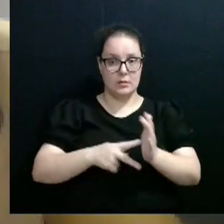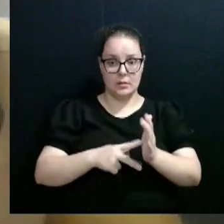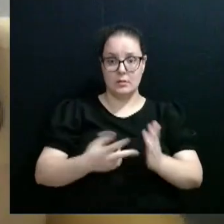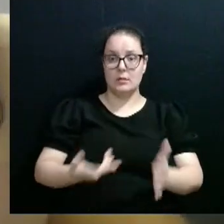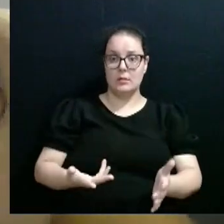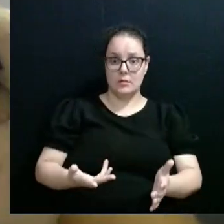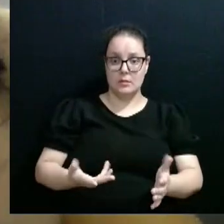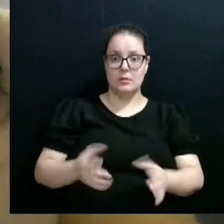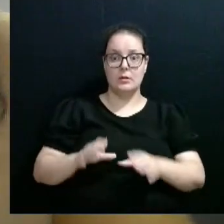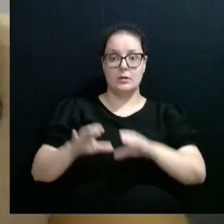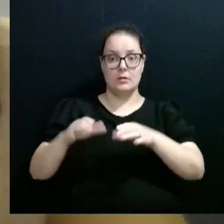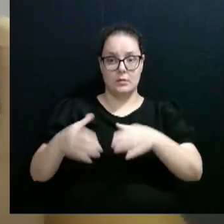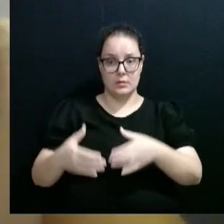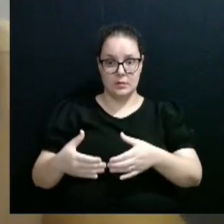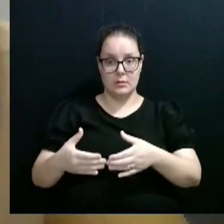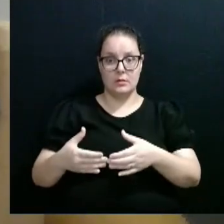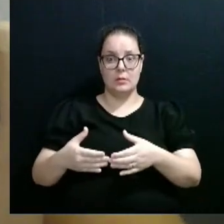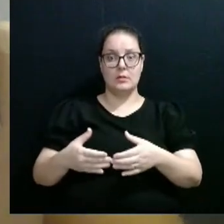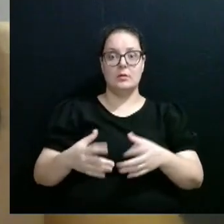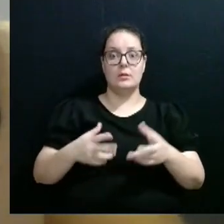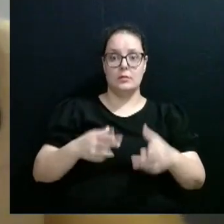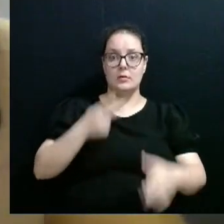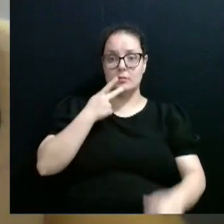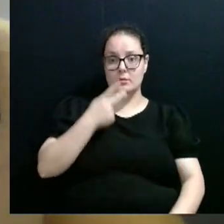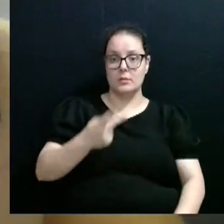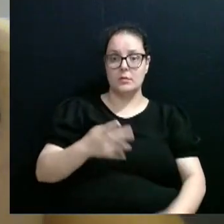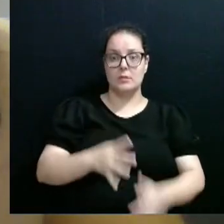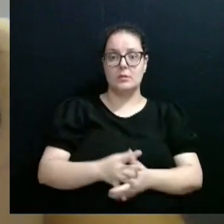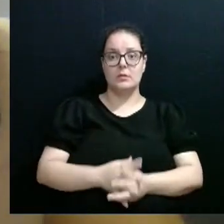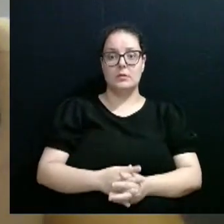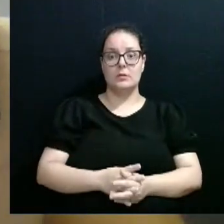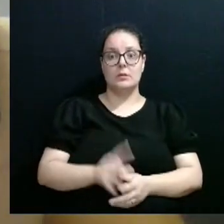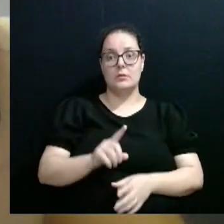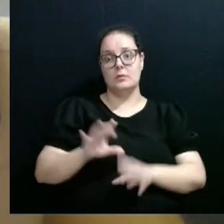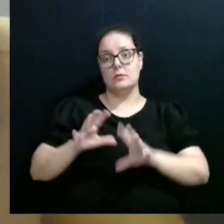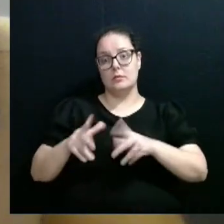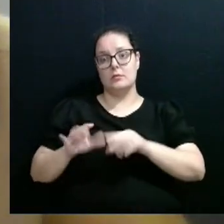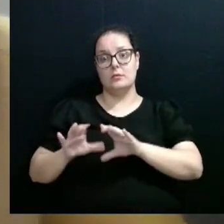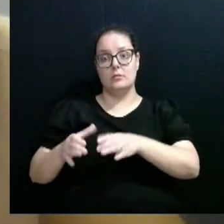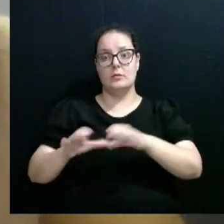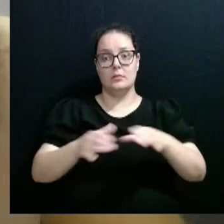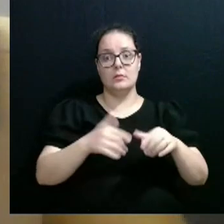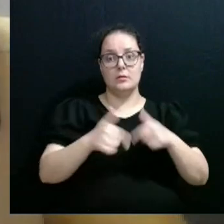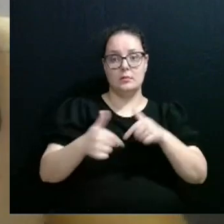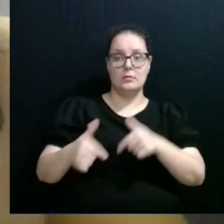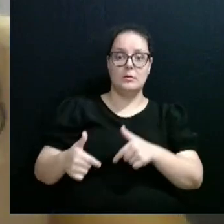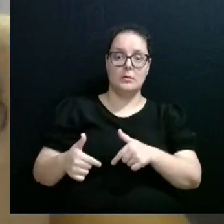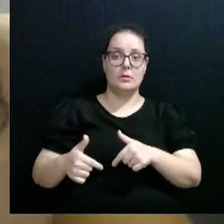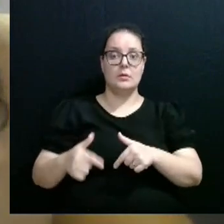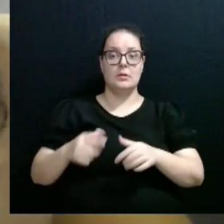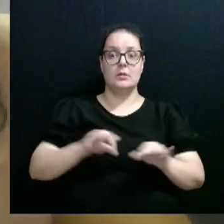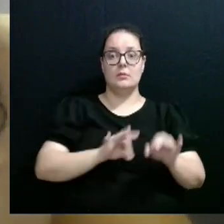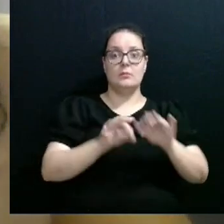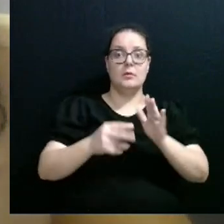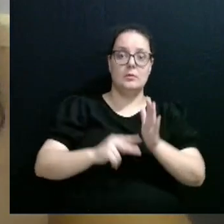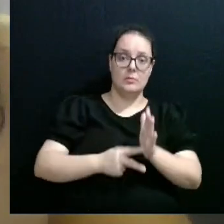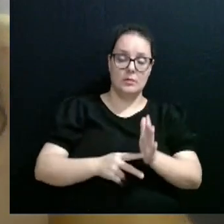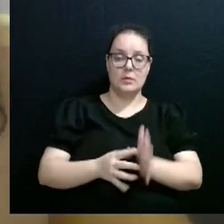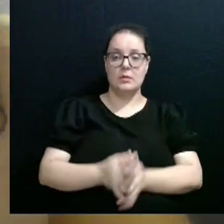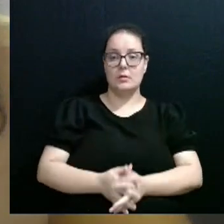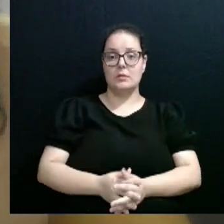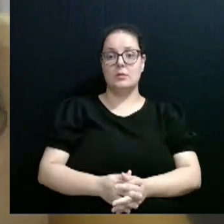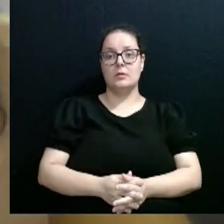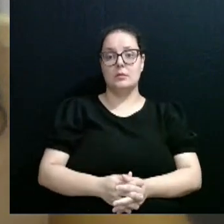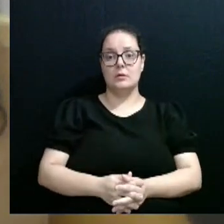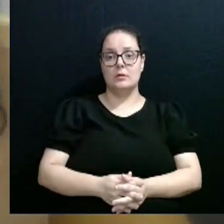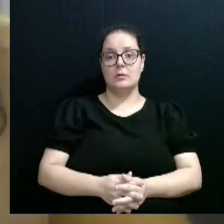categoria, eu mencionei, né? Nem todas as categorias hoje são exigidas a sindicalização. Aí o ideal